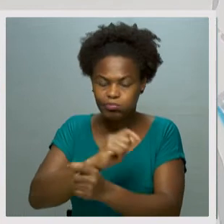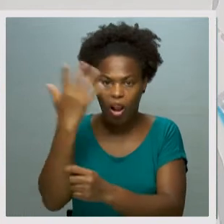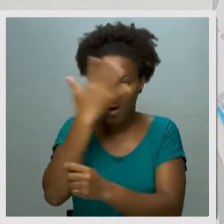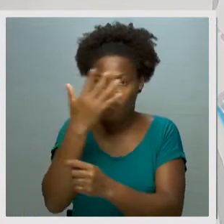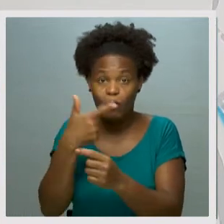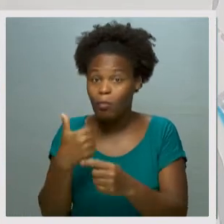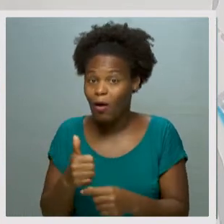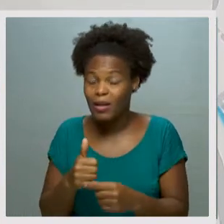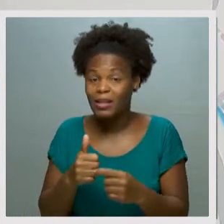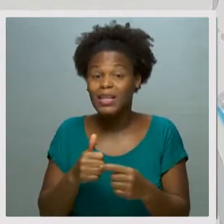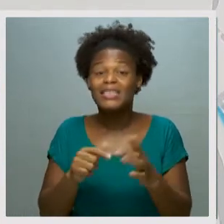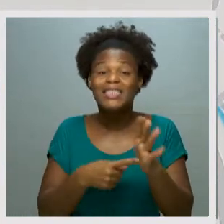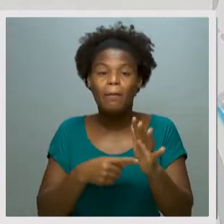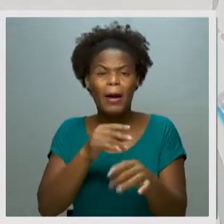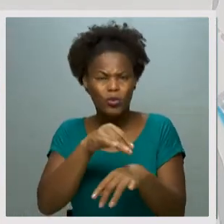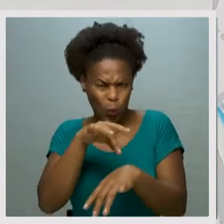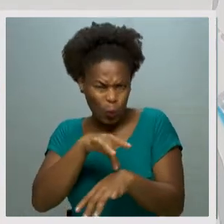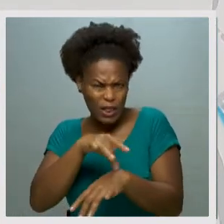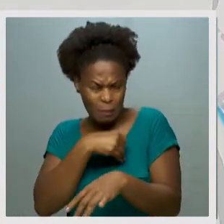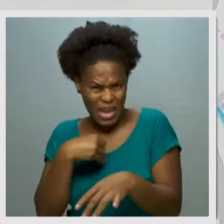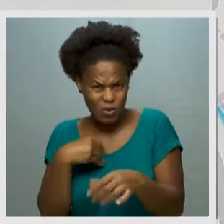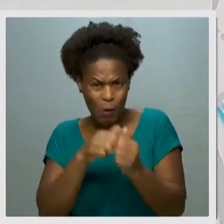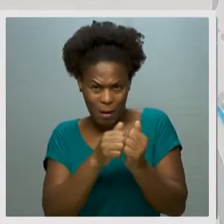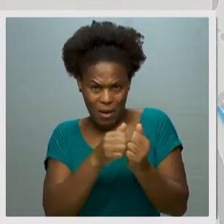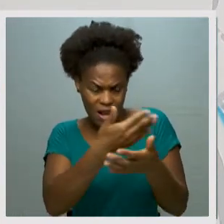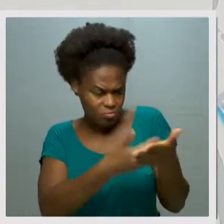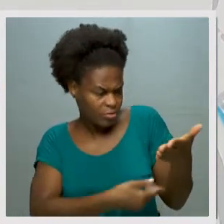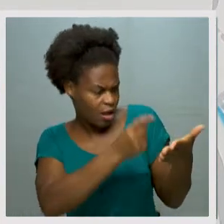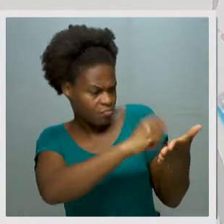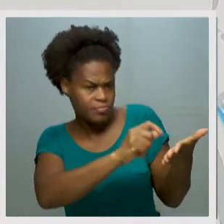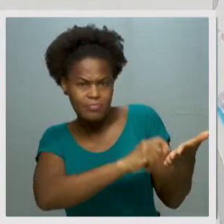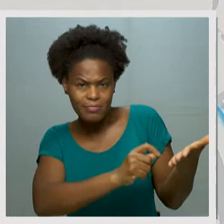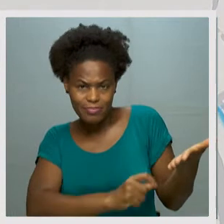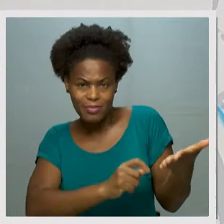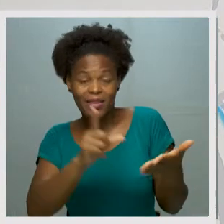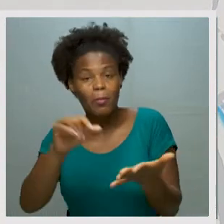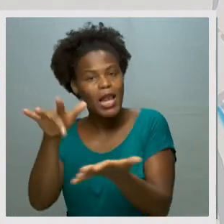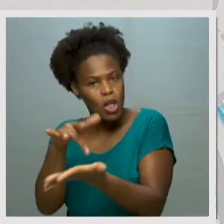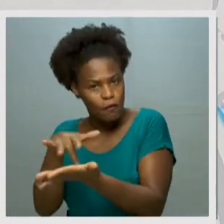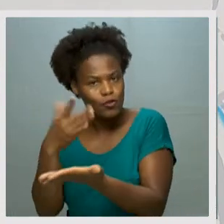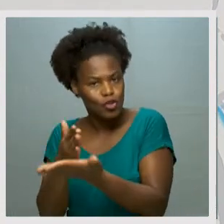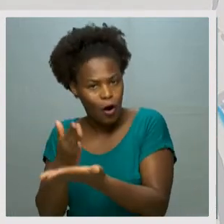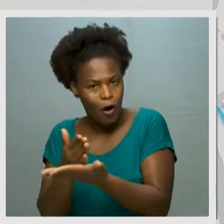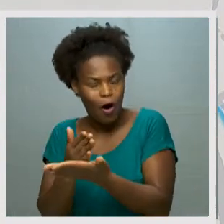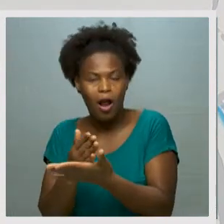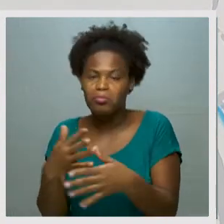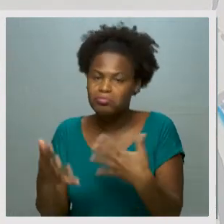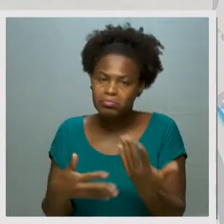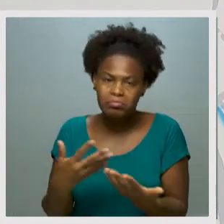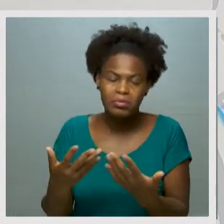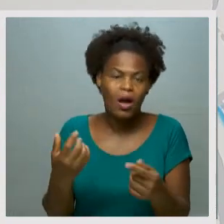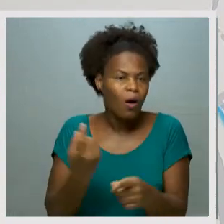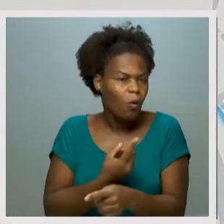As receitas médicas, por exemplo, também. Os livros didáticos, artigos académicos, manuais